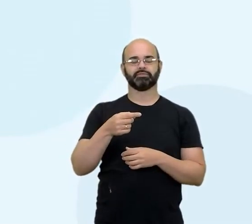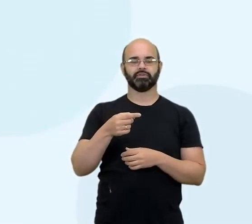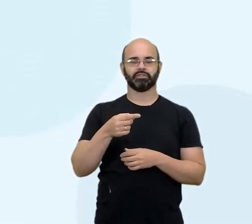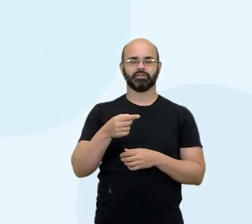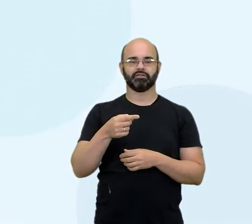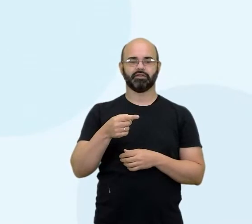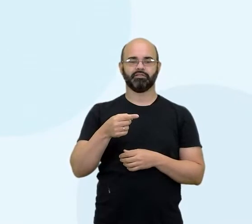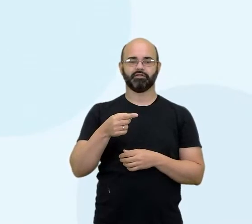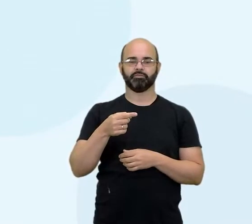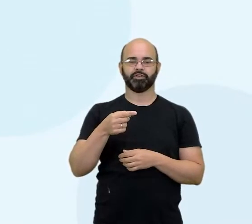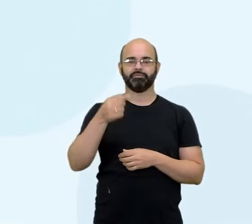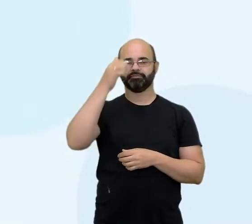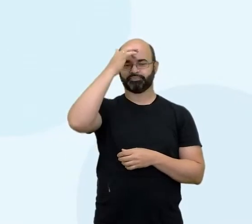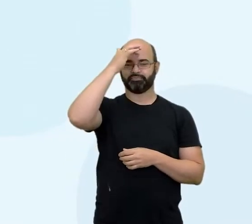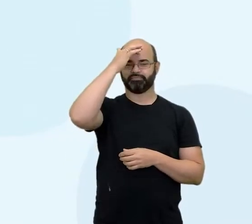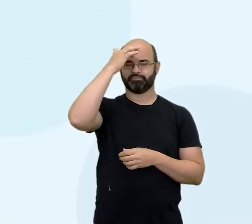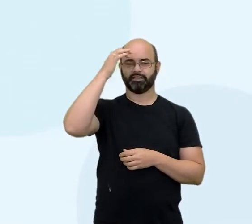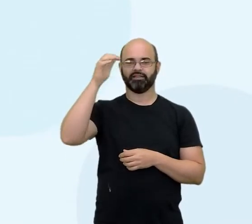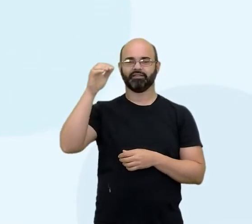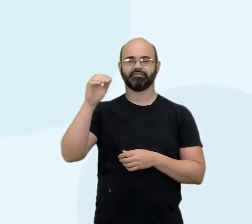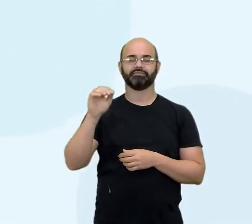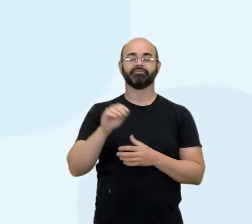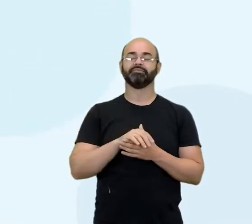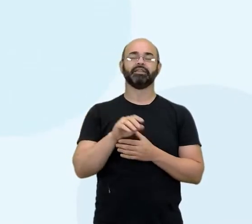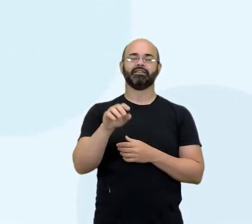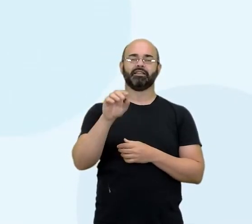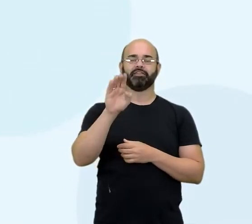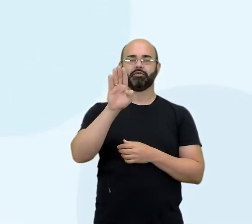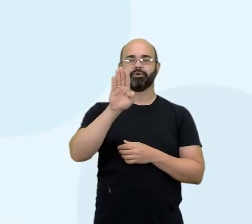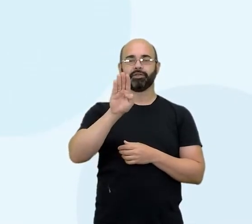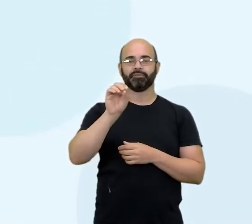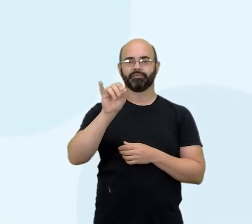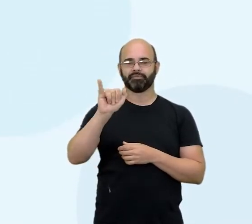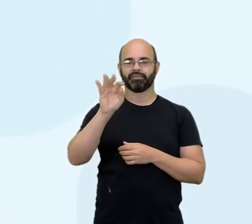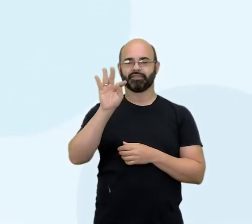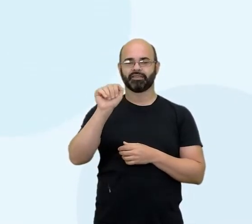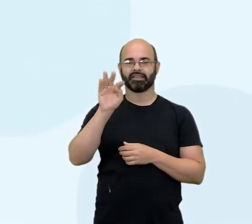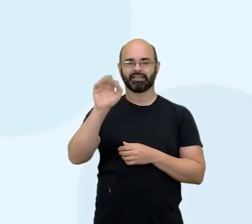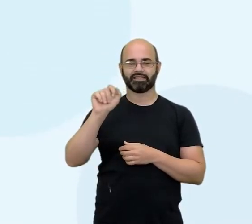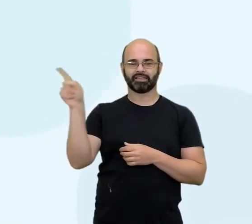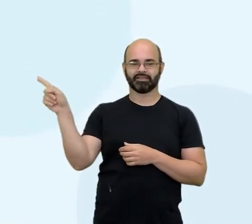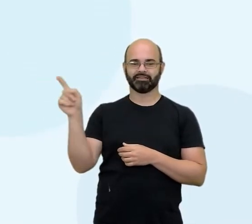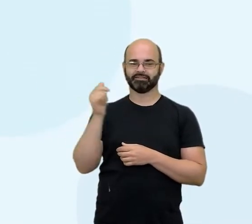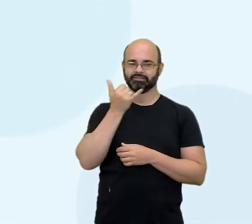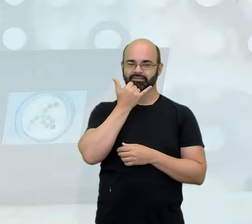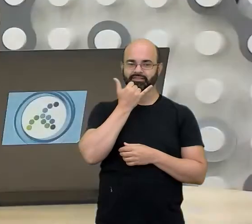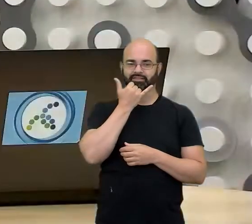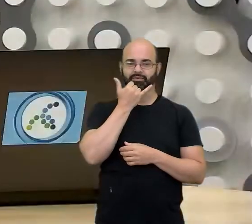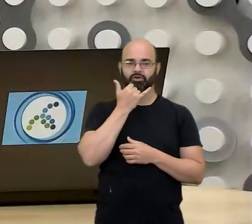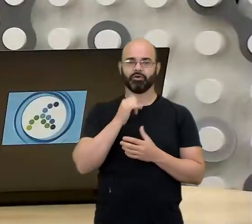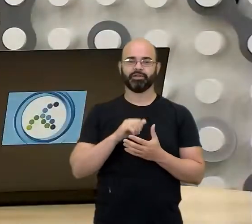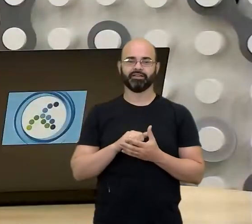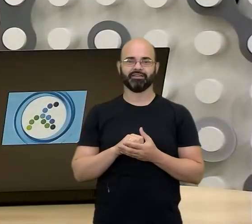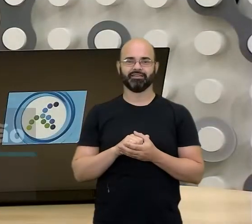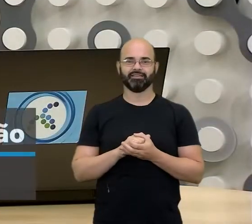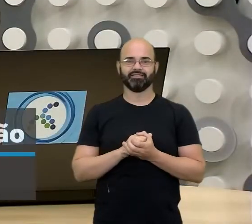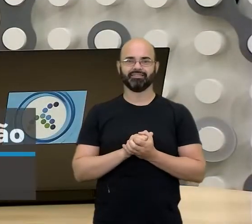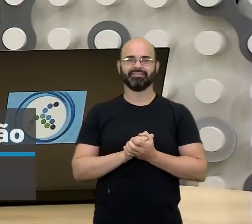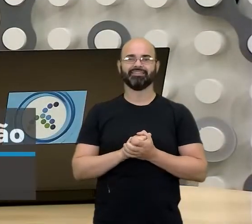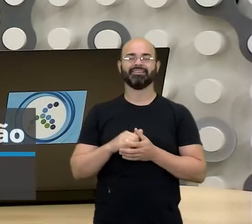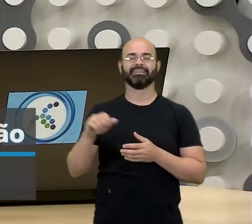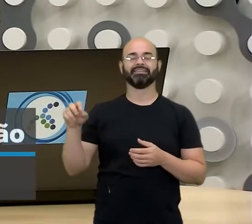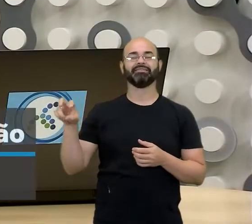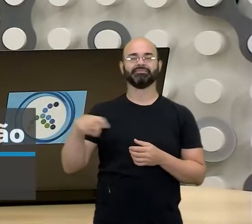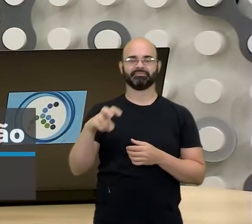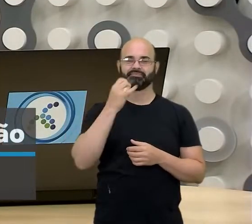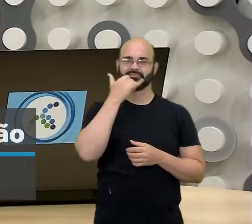Então, o Câmara Cascudo, ele não é o único livro dele que ele fala de contos, né? São vários assim. Ele pega